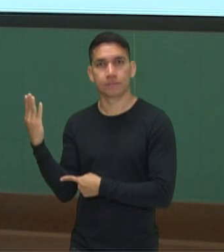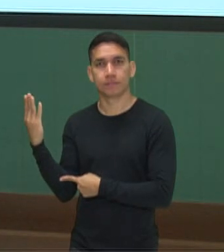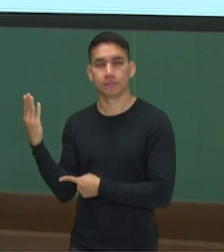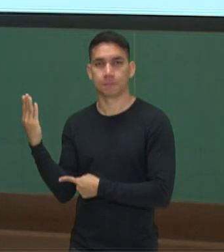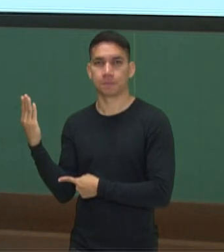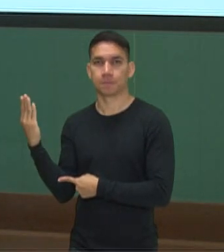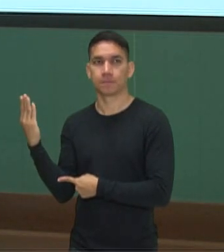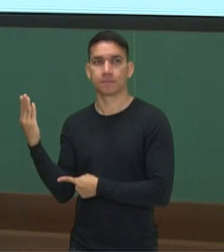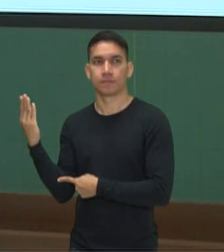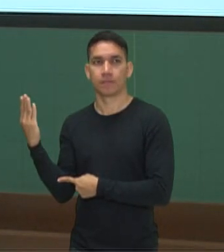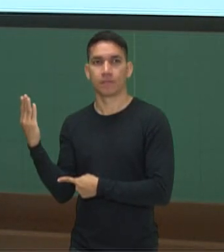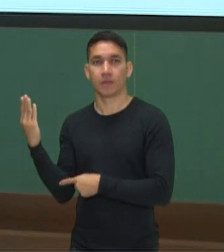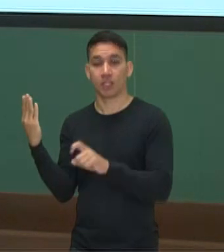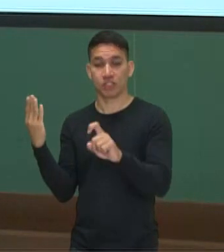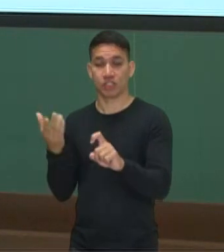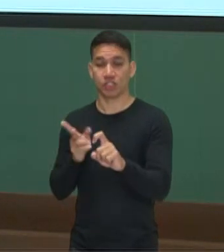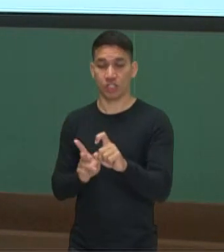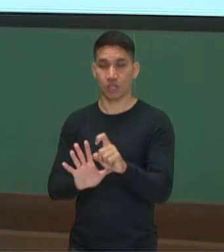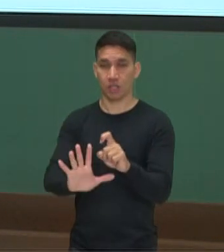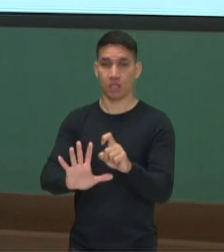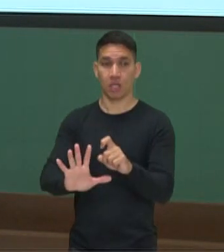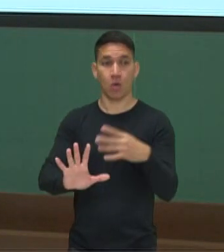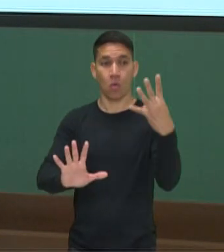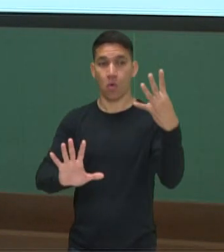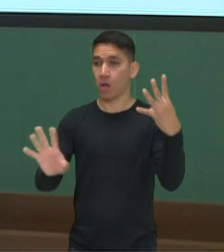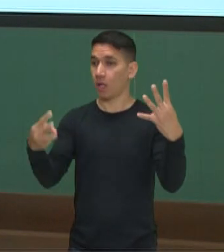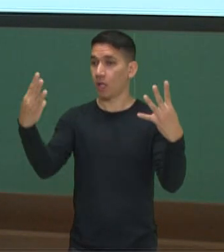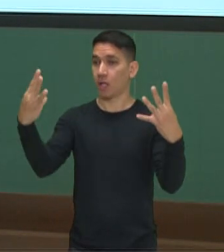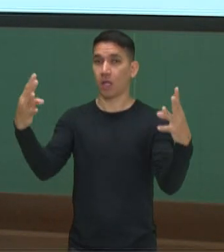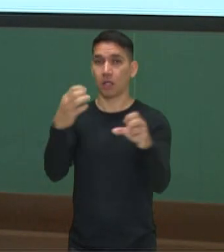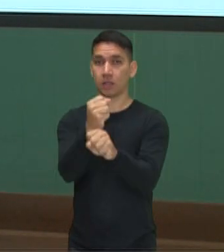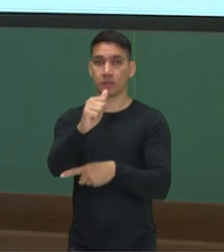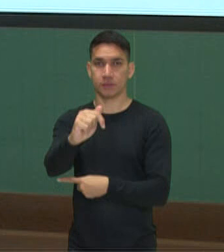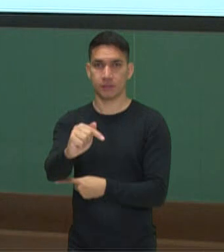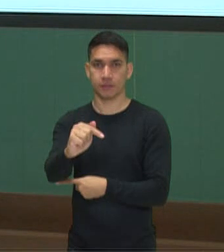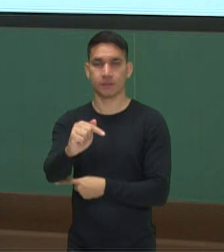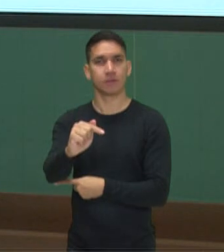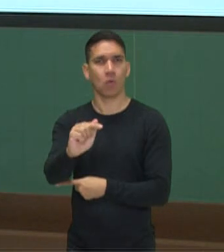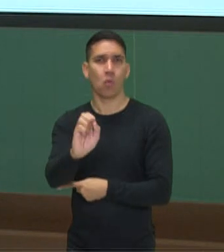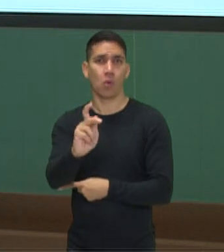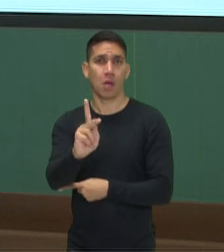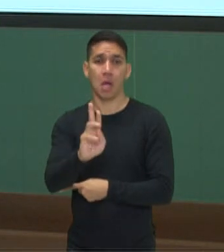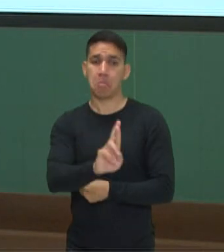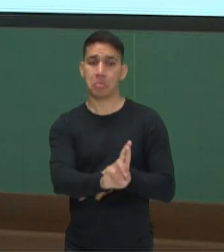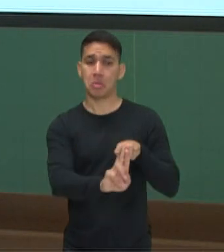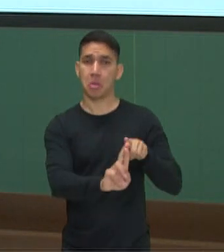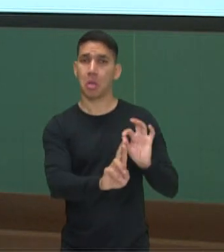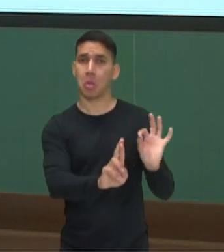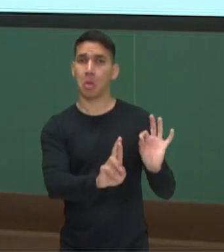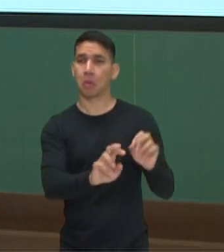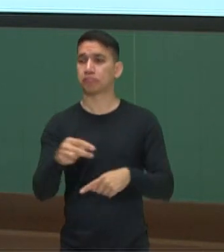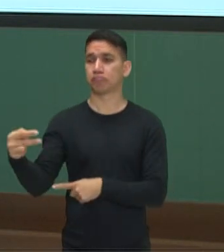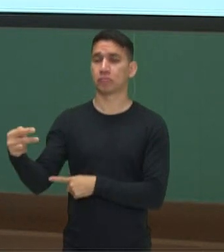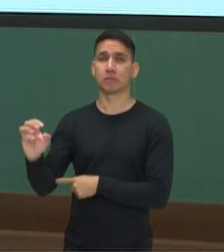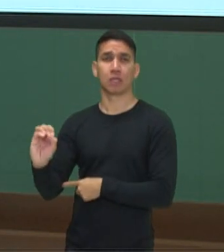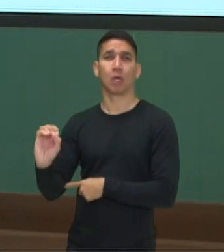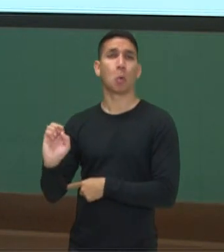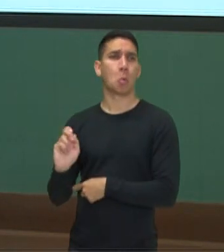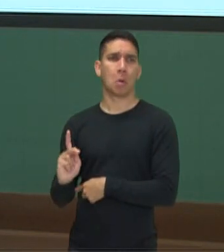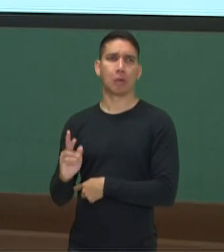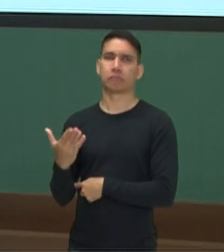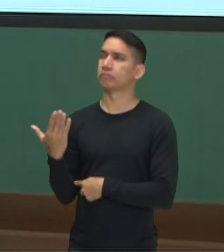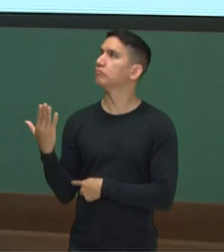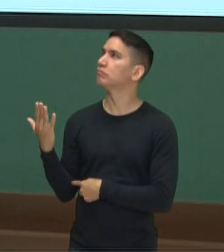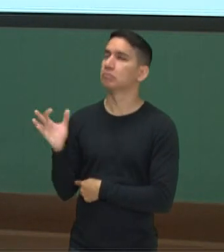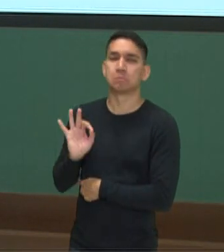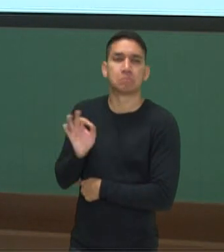vezes x ao cubo, x à sétima, somando os expoentes. Tá legal? Não tem resto, mais zero. Somar com zero não interfere